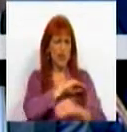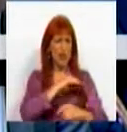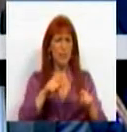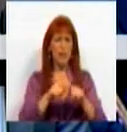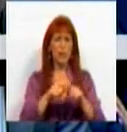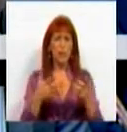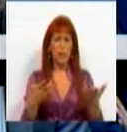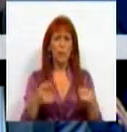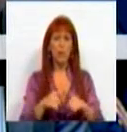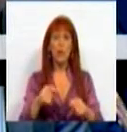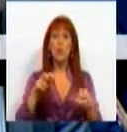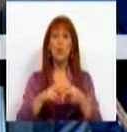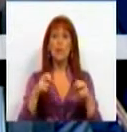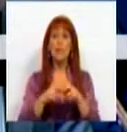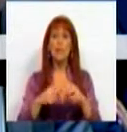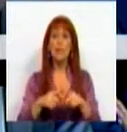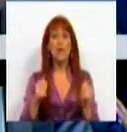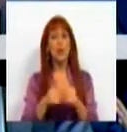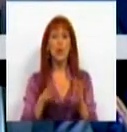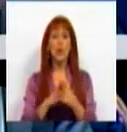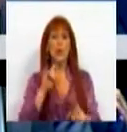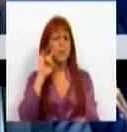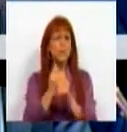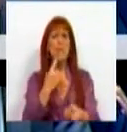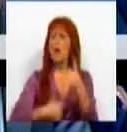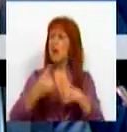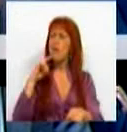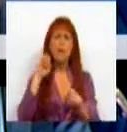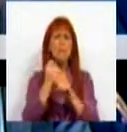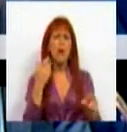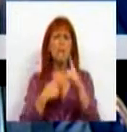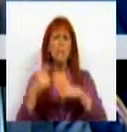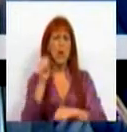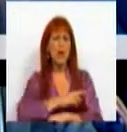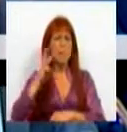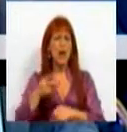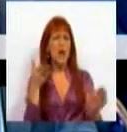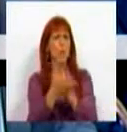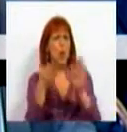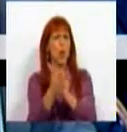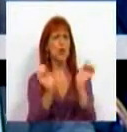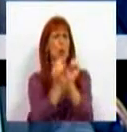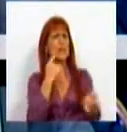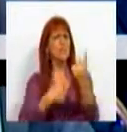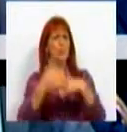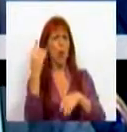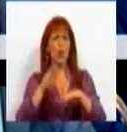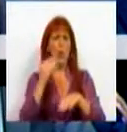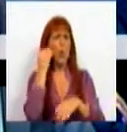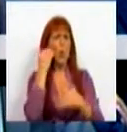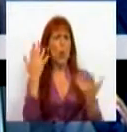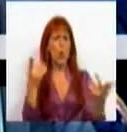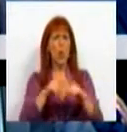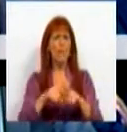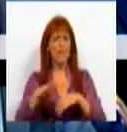rendimentos, e os problemas e todas as reclamações que entraram aos milhares na Segurança Social pela forma